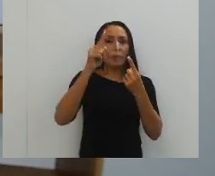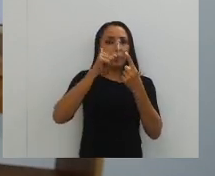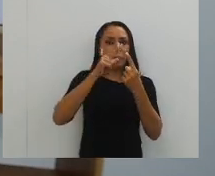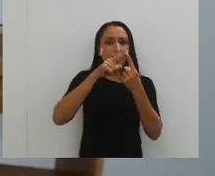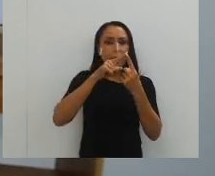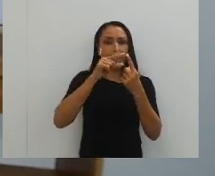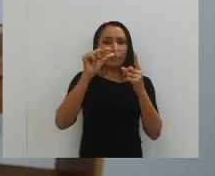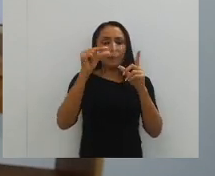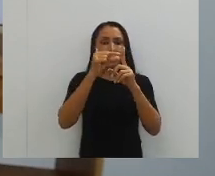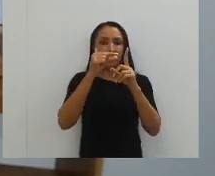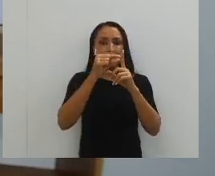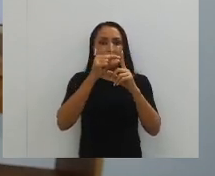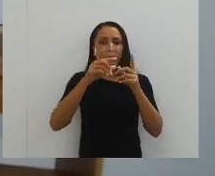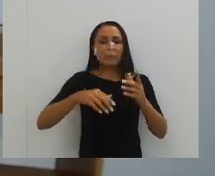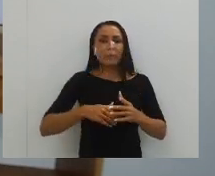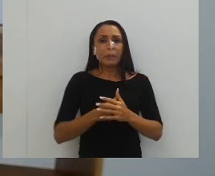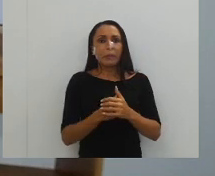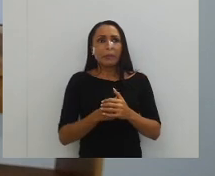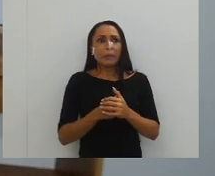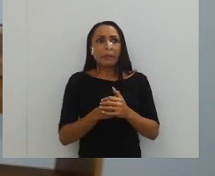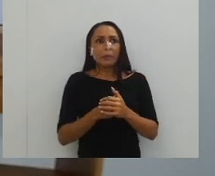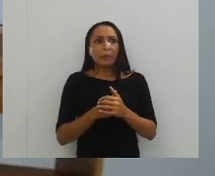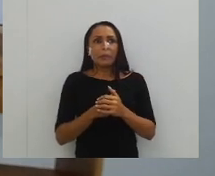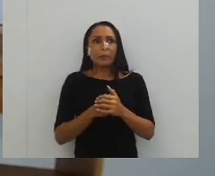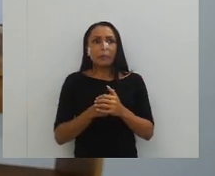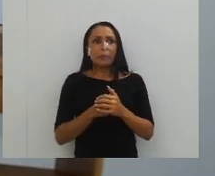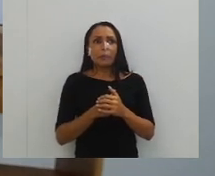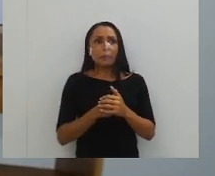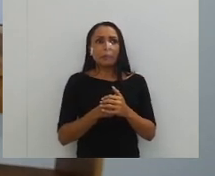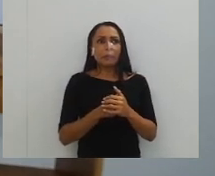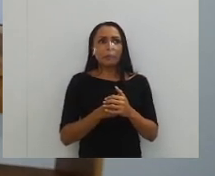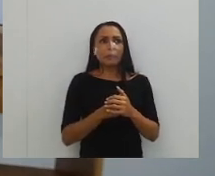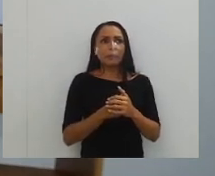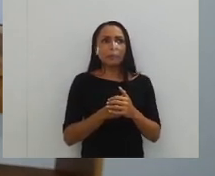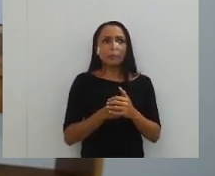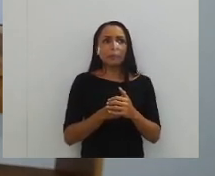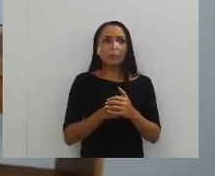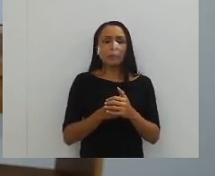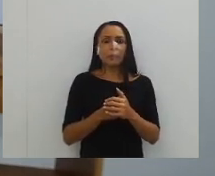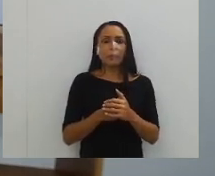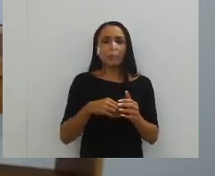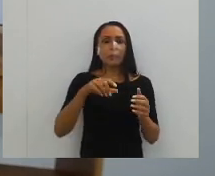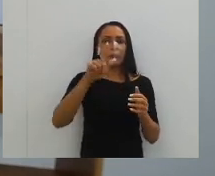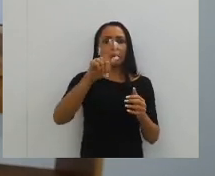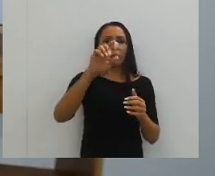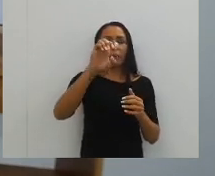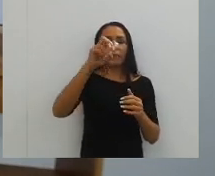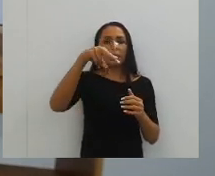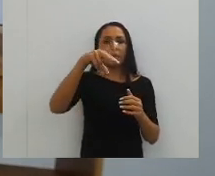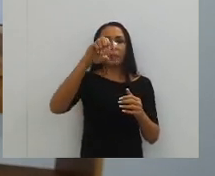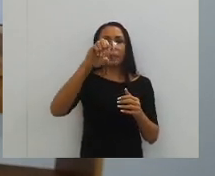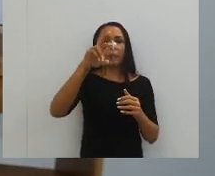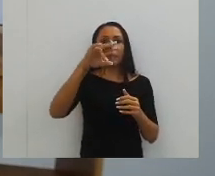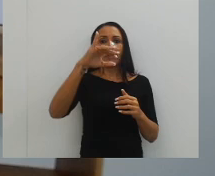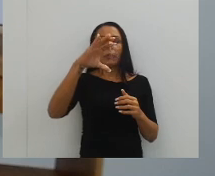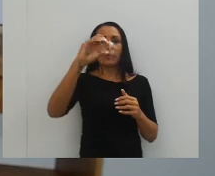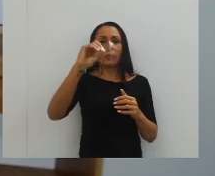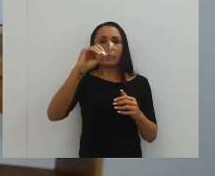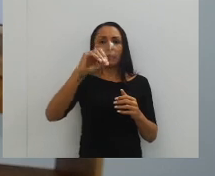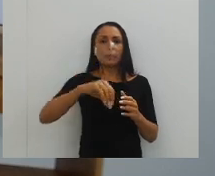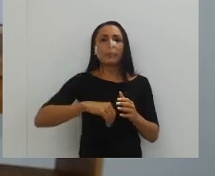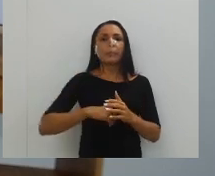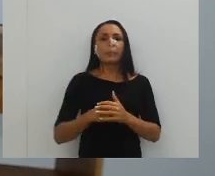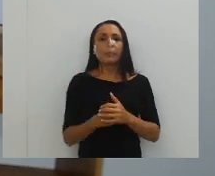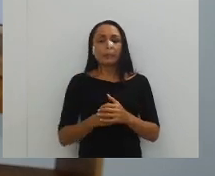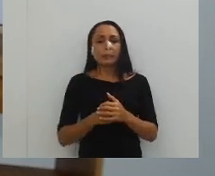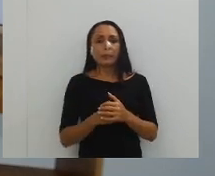vai ser exatamente a palavra genérica. É o nome genérico. É a palavra